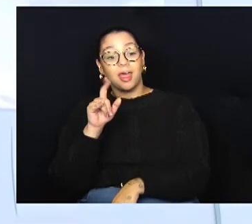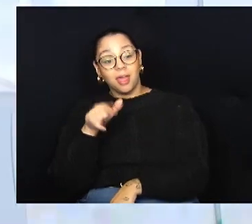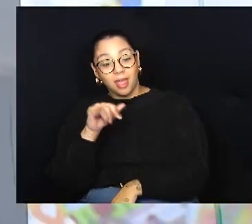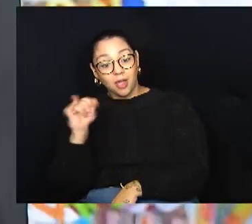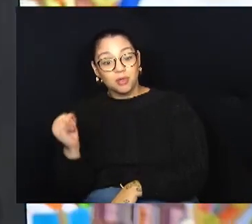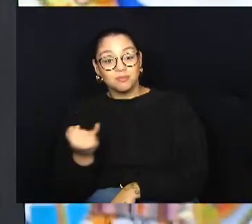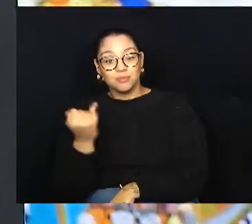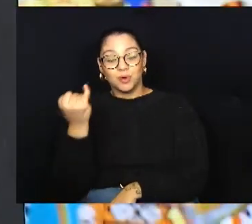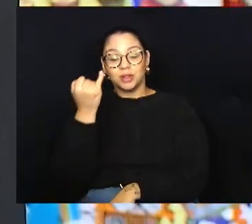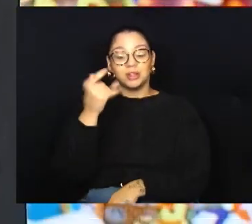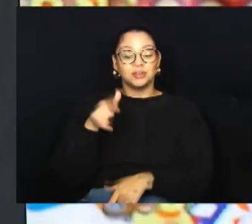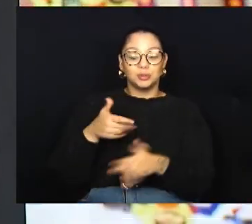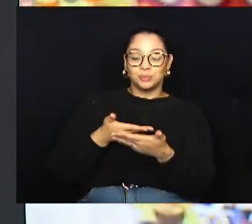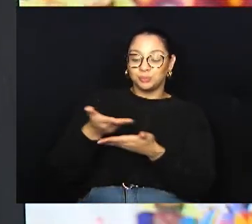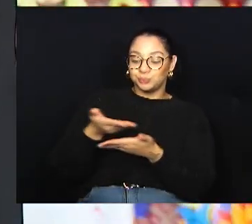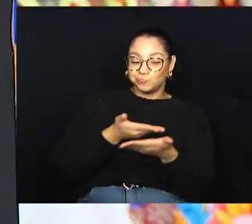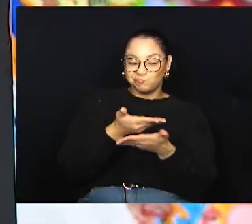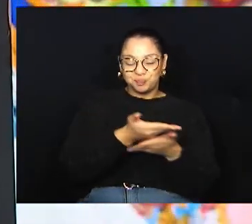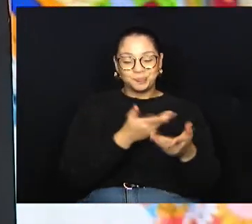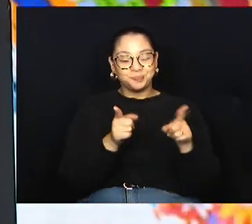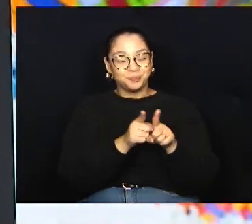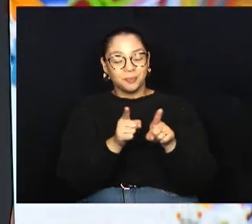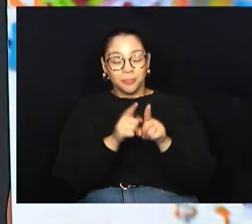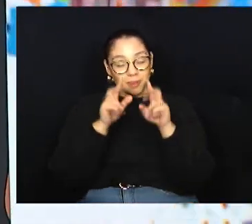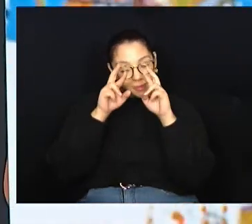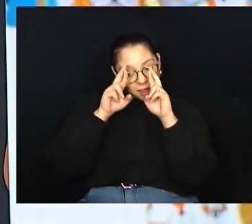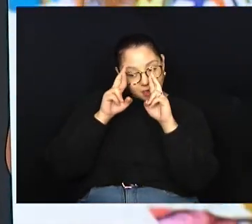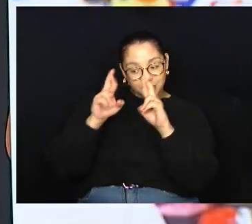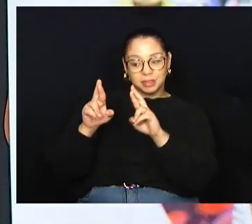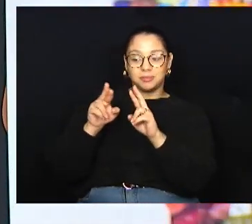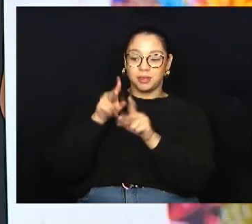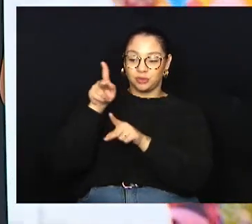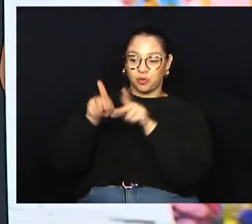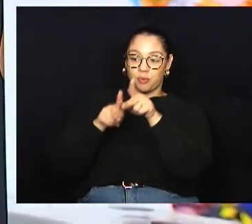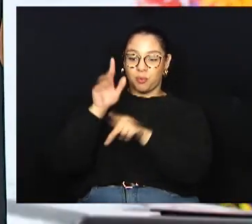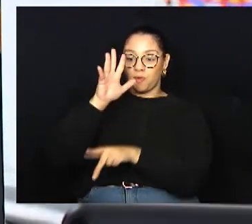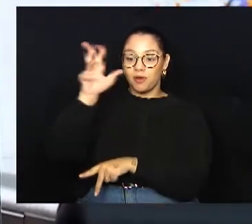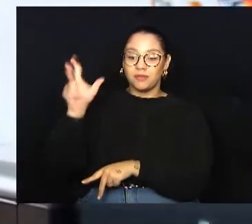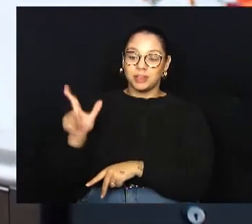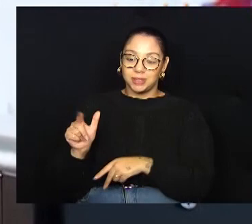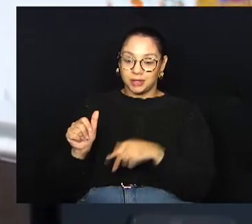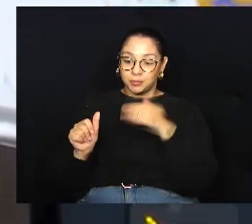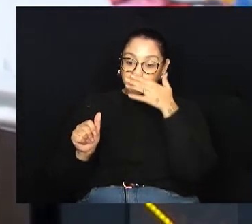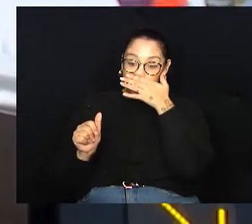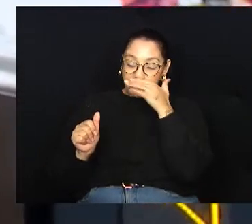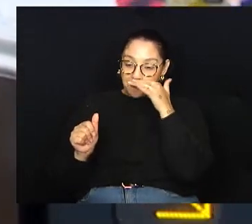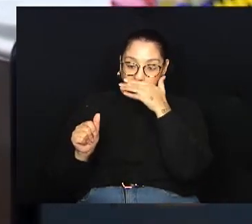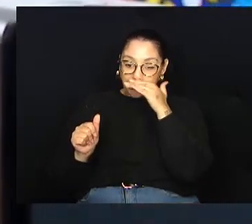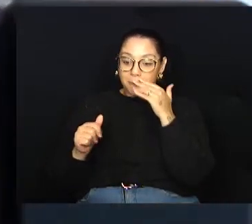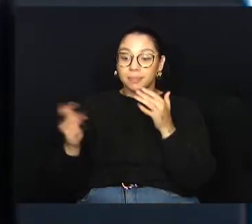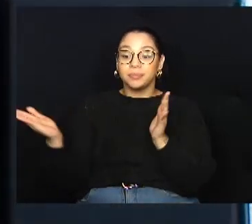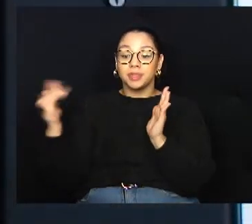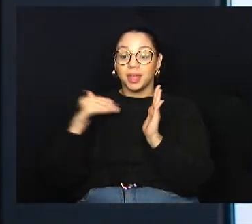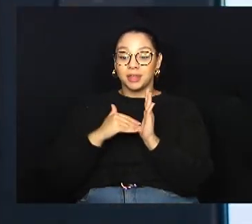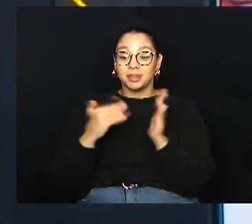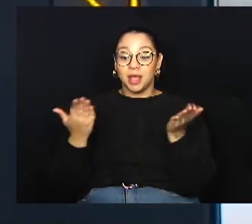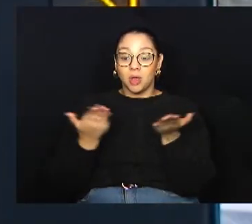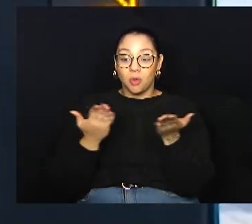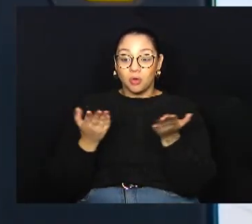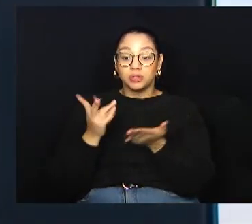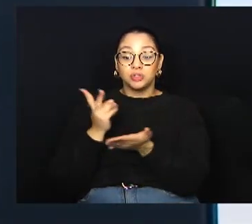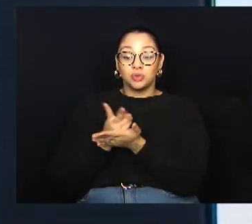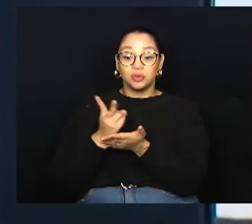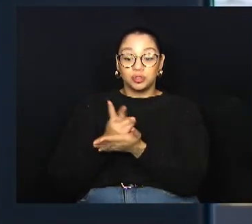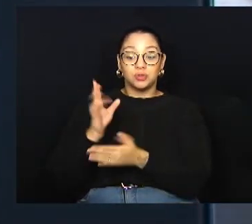de troca, e mostrar o respeito, né, ao povo africano, aqueles que hoje ainda continuam no continente africano,